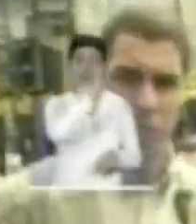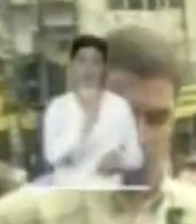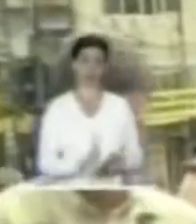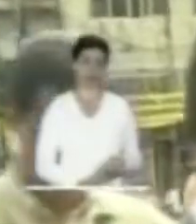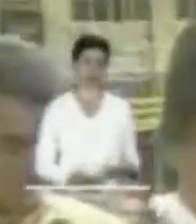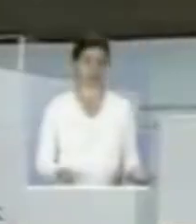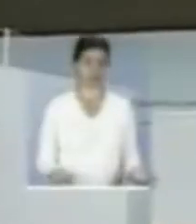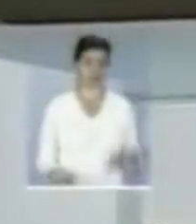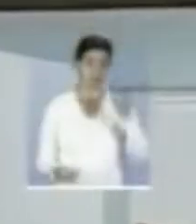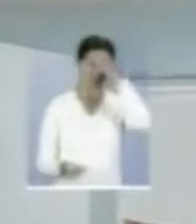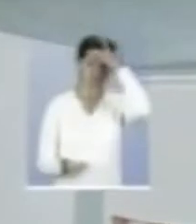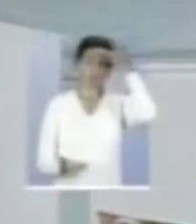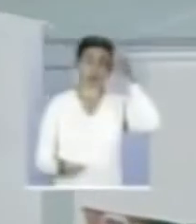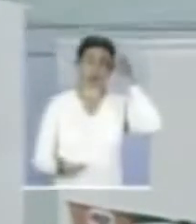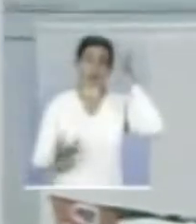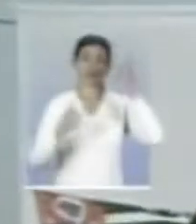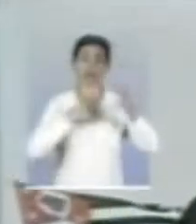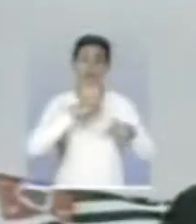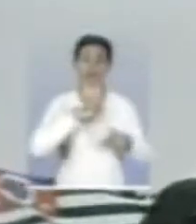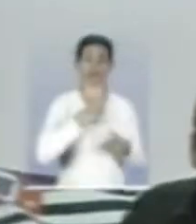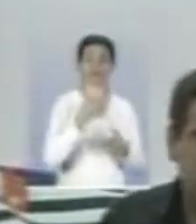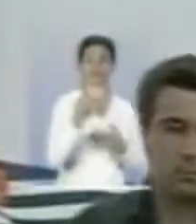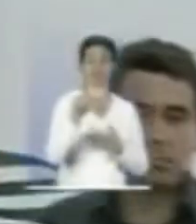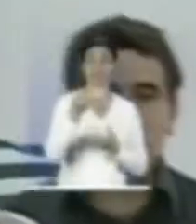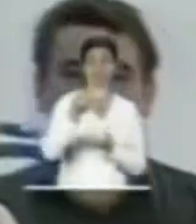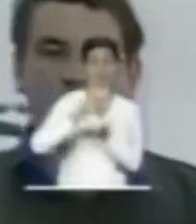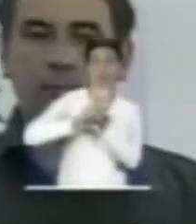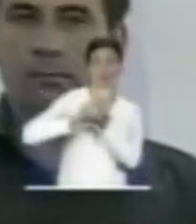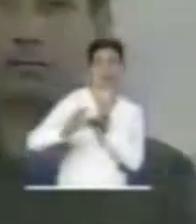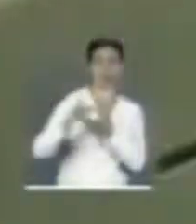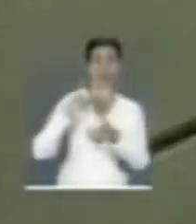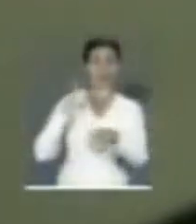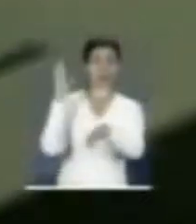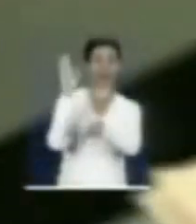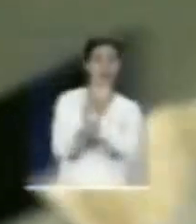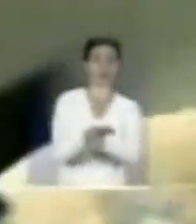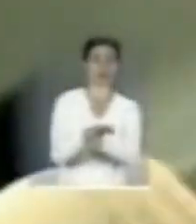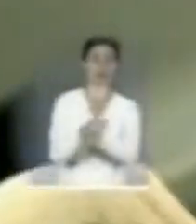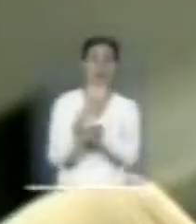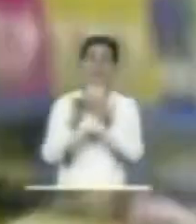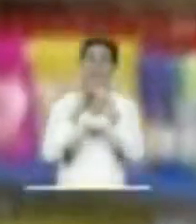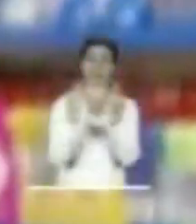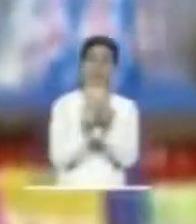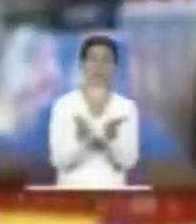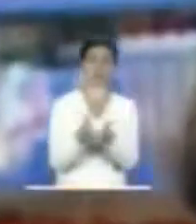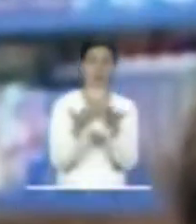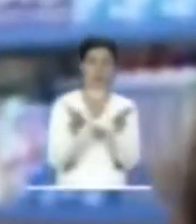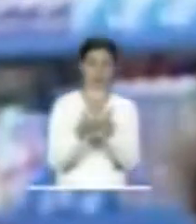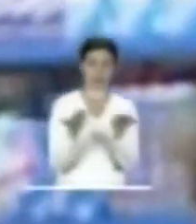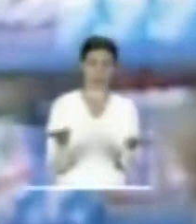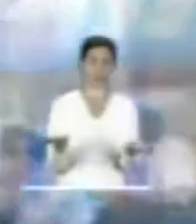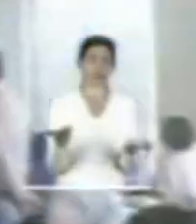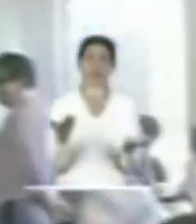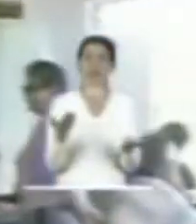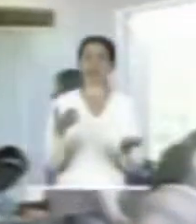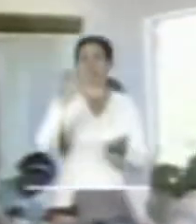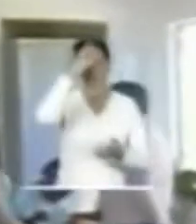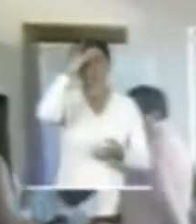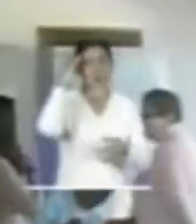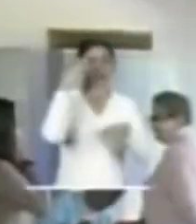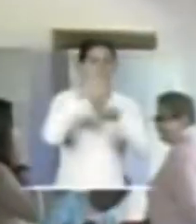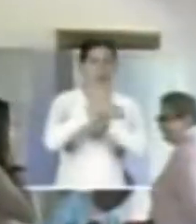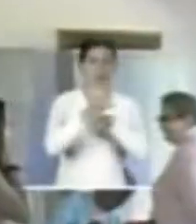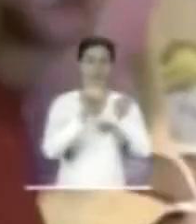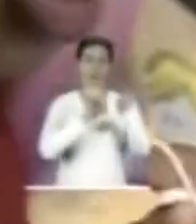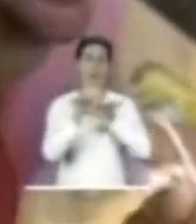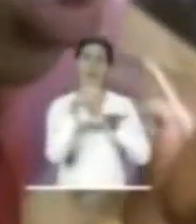dos brasileiros. Foi Geraldo Alckmin que fez o Renda Cidadã, uma ajuda em dinheiro para as famílias mais pobres. Quem entra